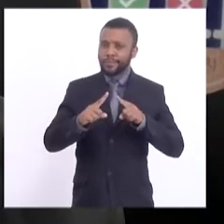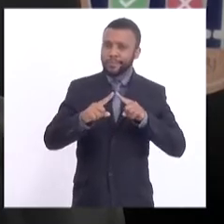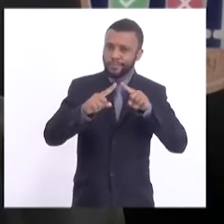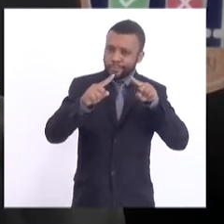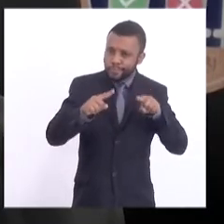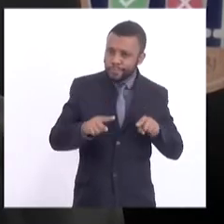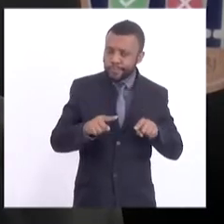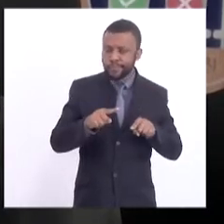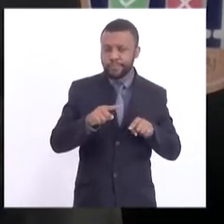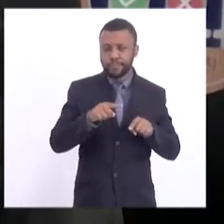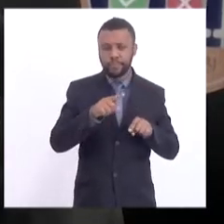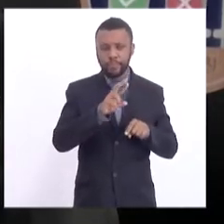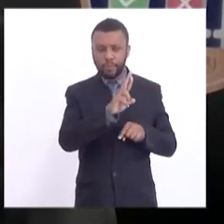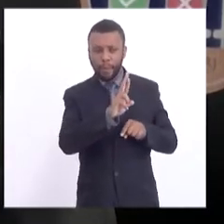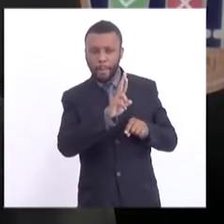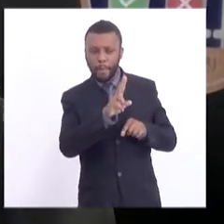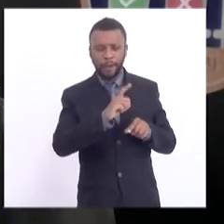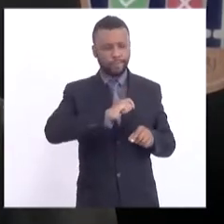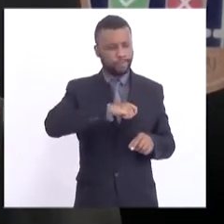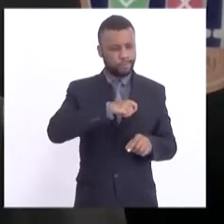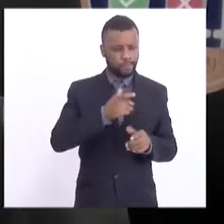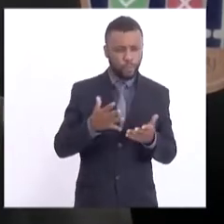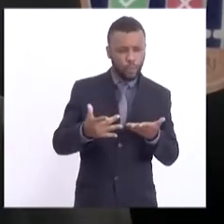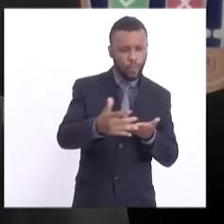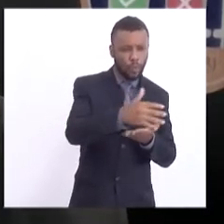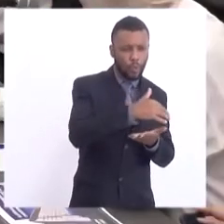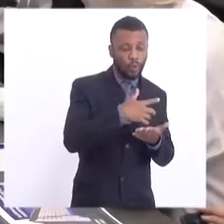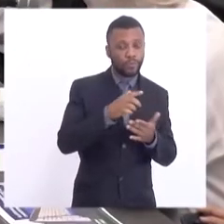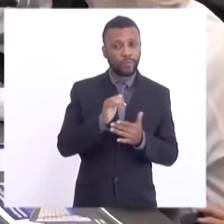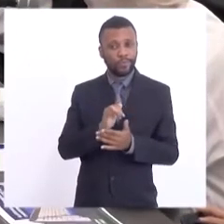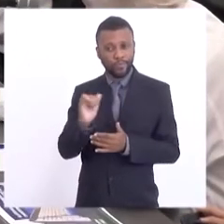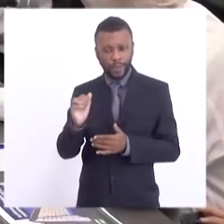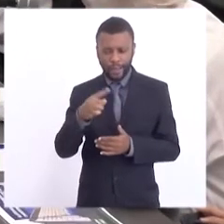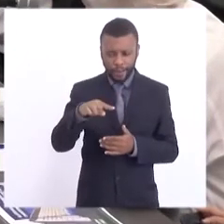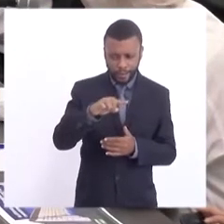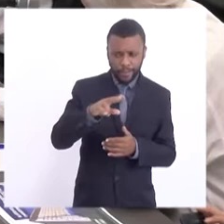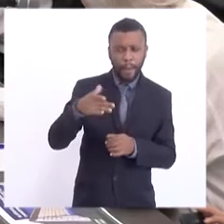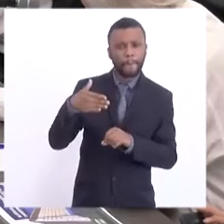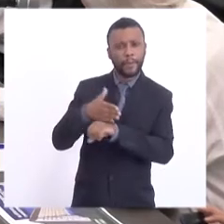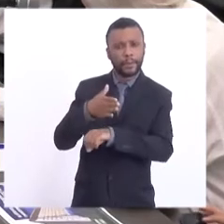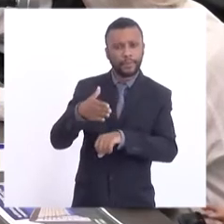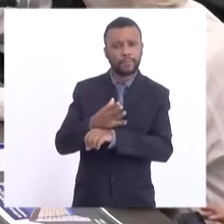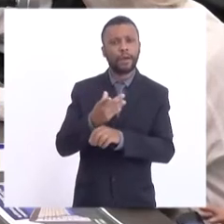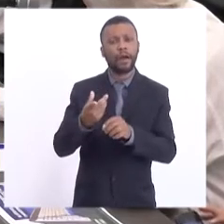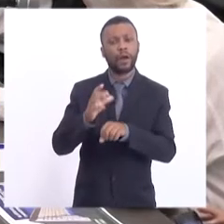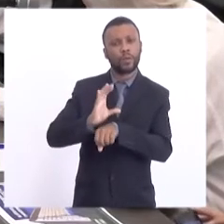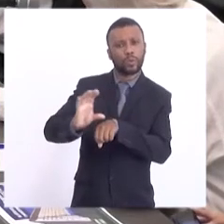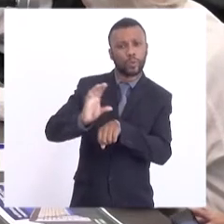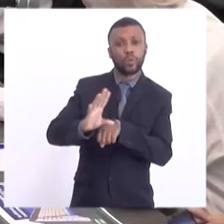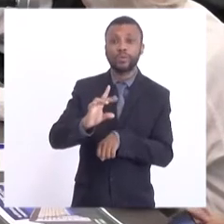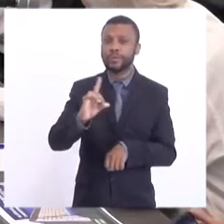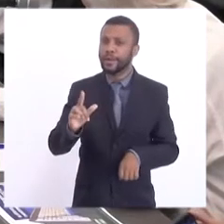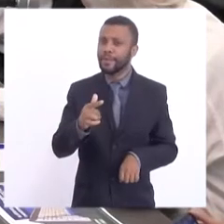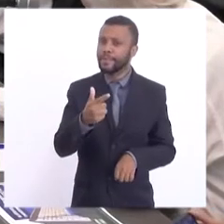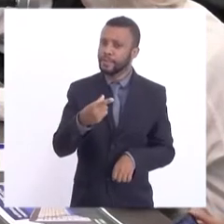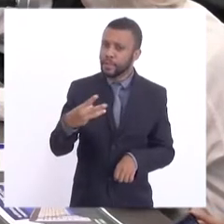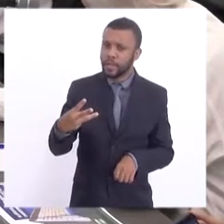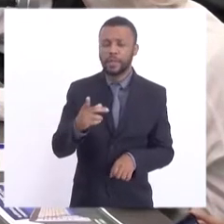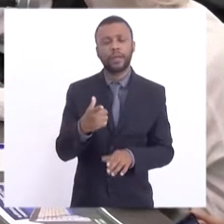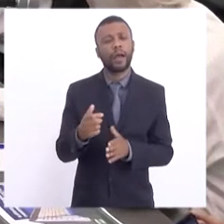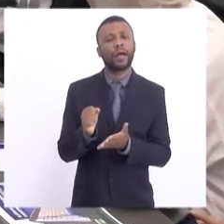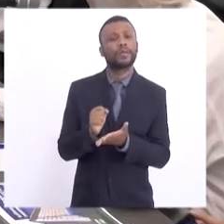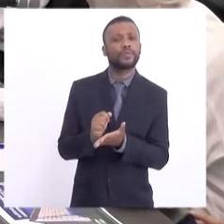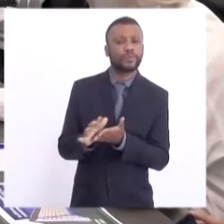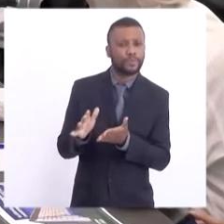comunicada para nós então eles vão participar desse processo de formação de há 23 já tá mente e as despesas as